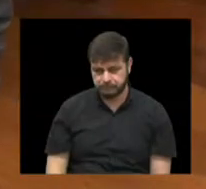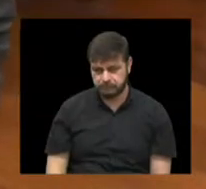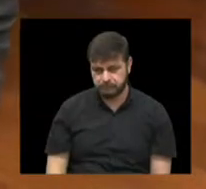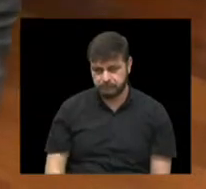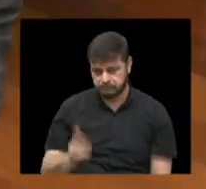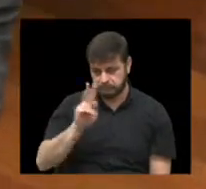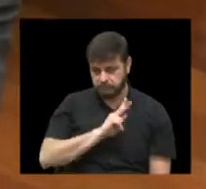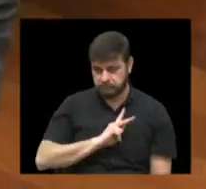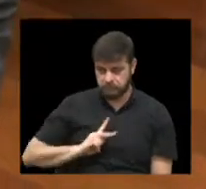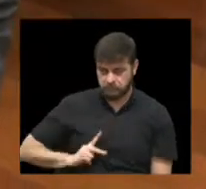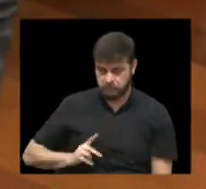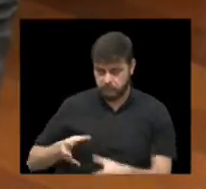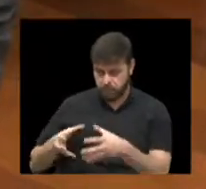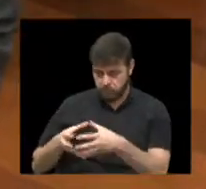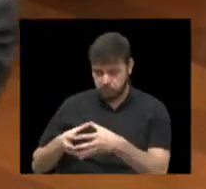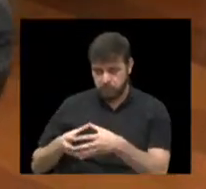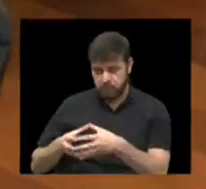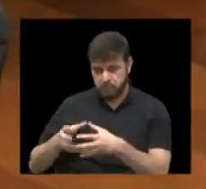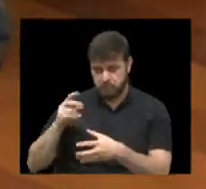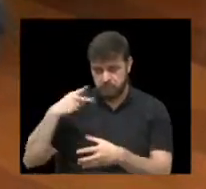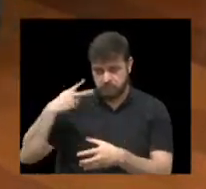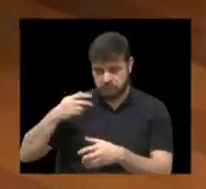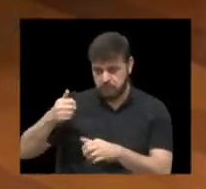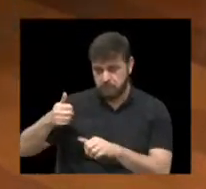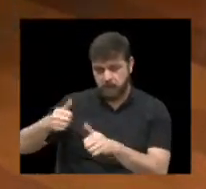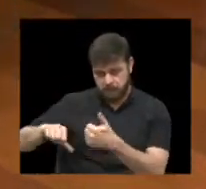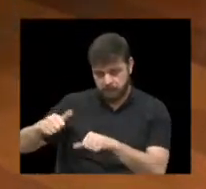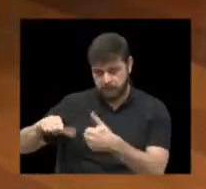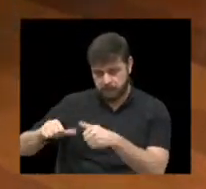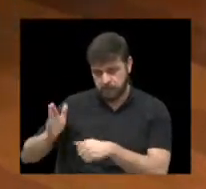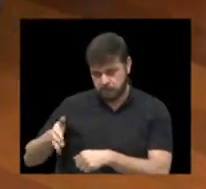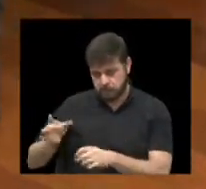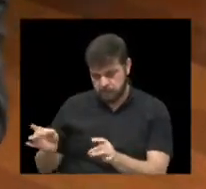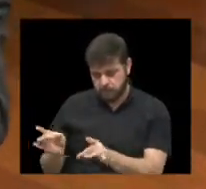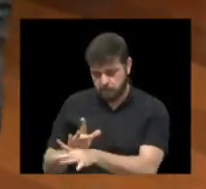não, senhor presidente, a comissão já analisou... já tem outro.